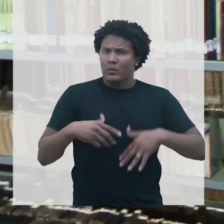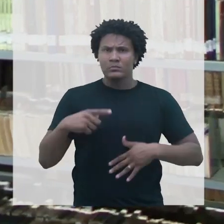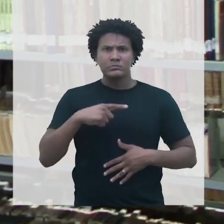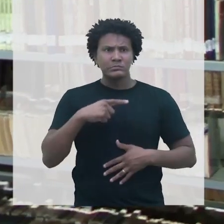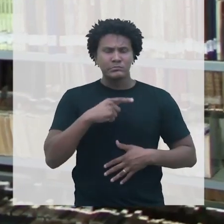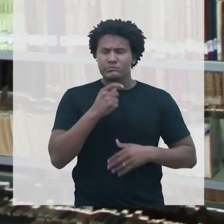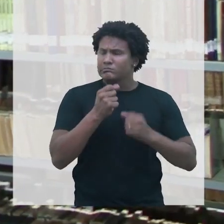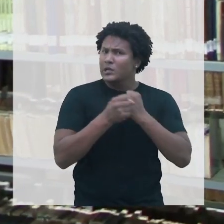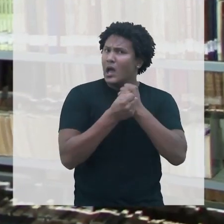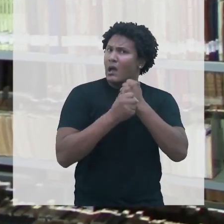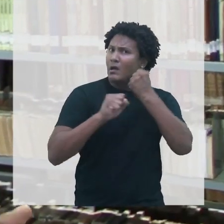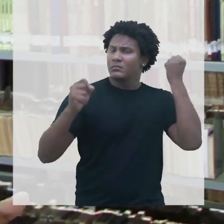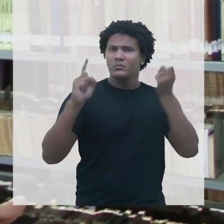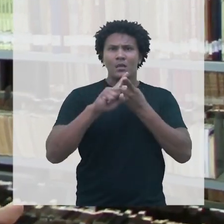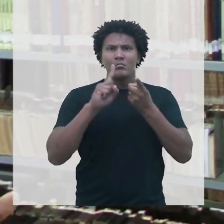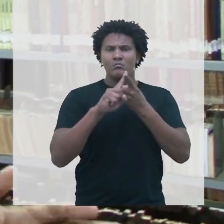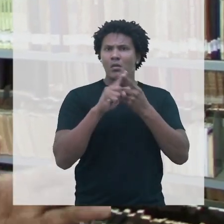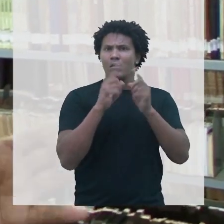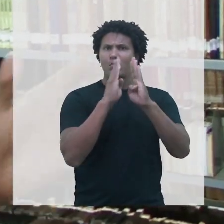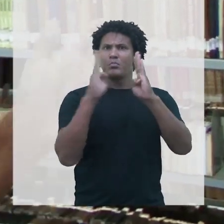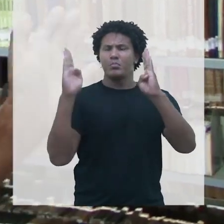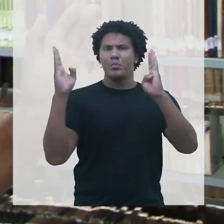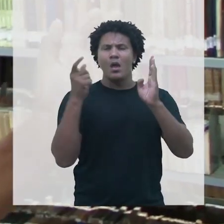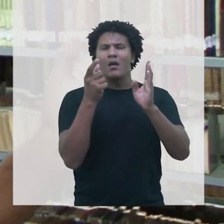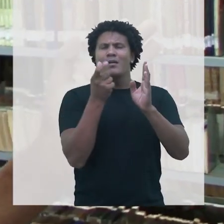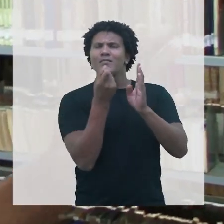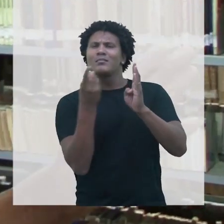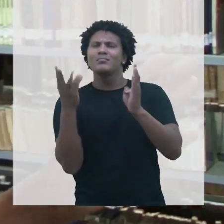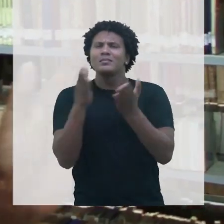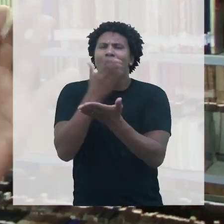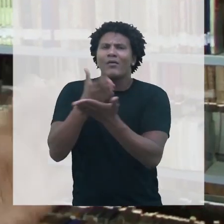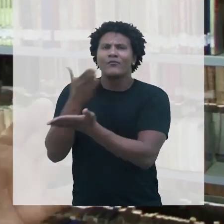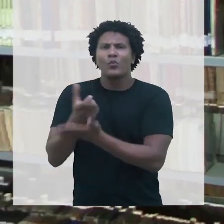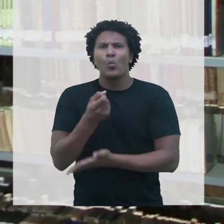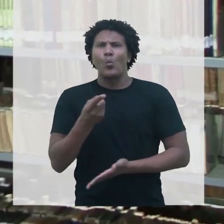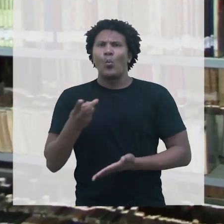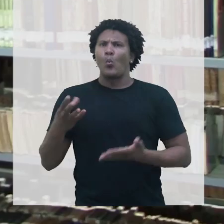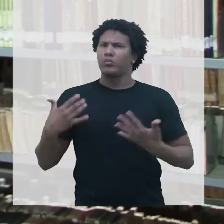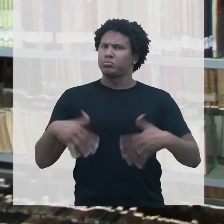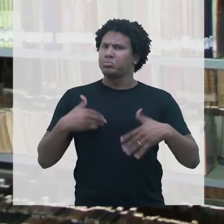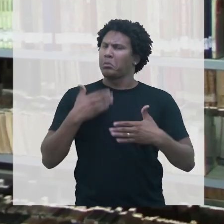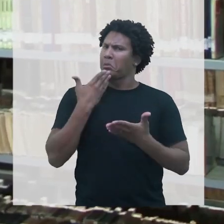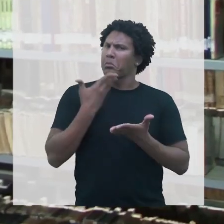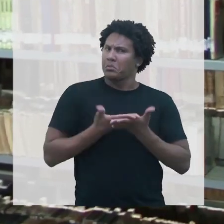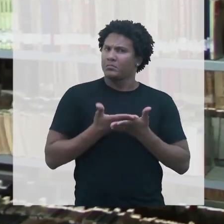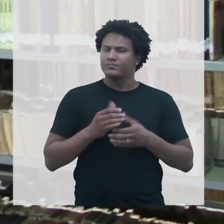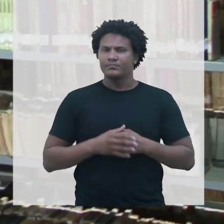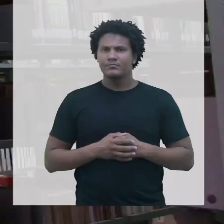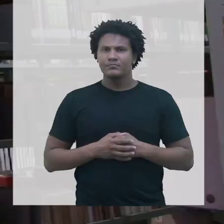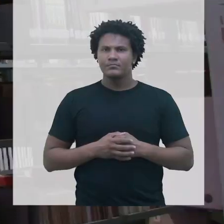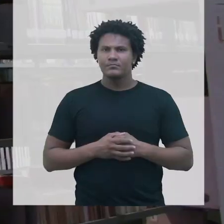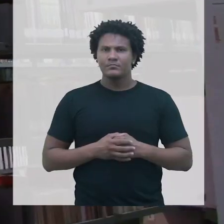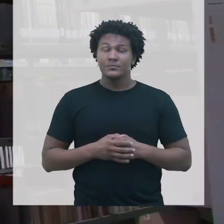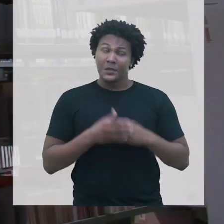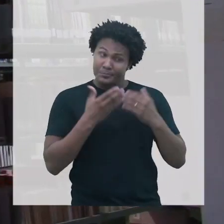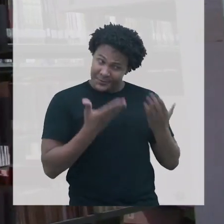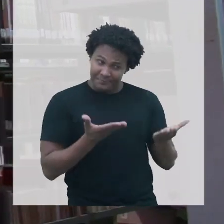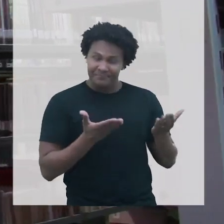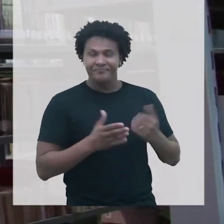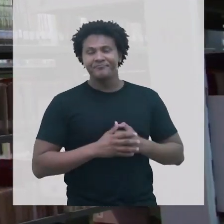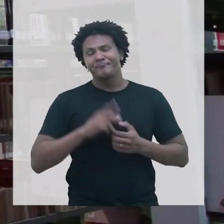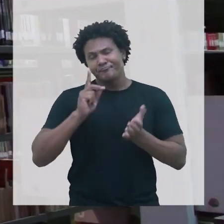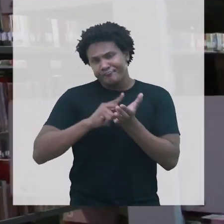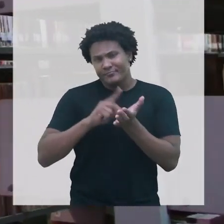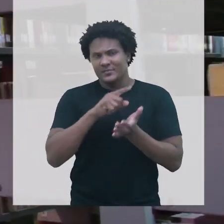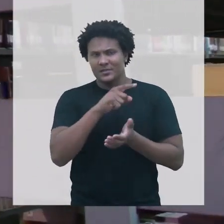3 andares pelo que eu vi, e a quantidade de livros que tem aqui é absurdo, absurdo mesmo. Fiquei muito impressionado, de verdade. Pois é, Leonardo,